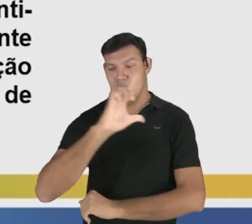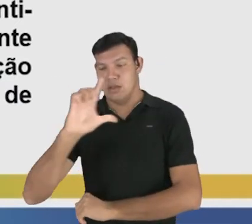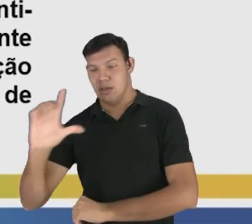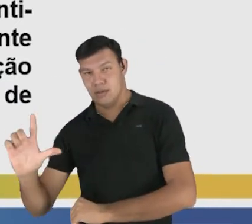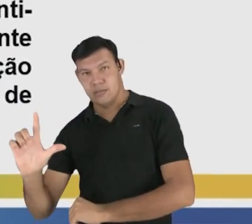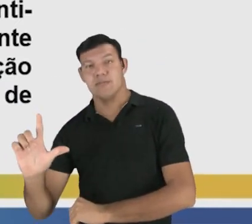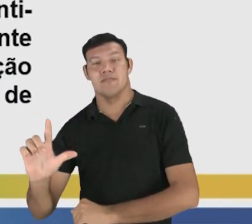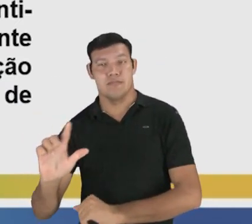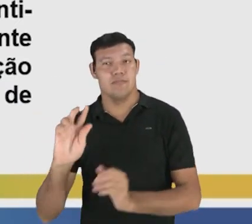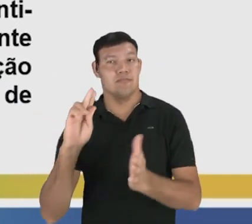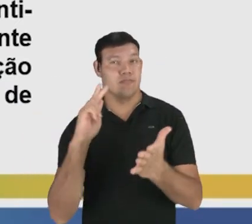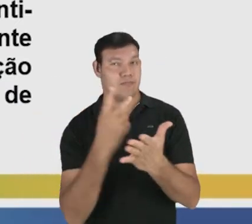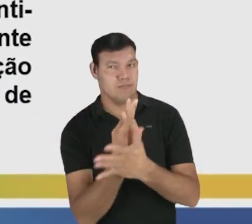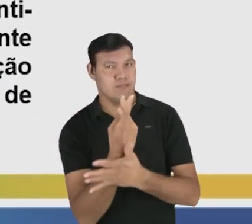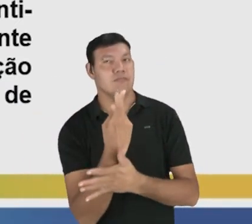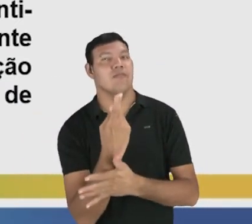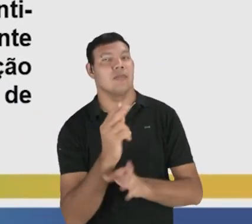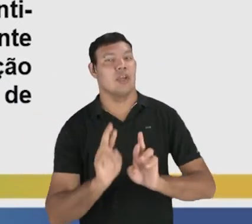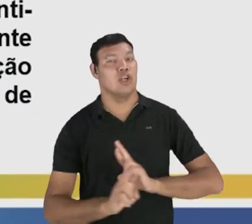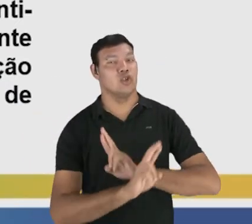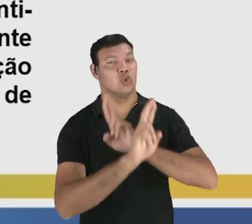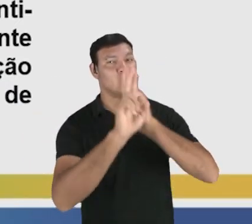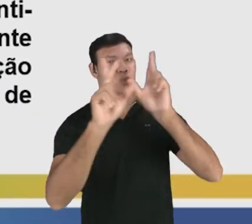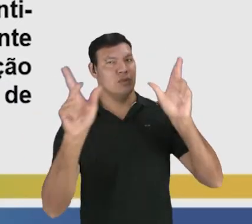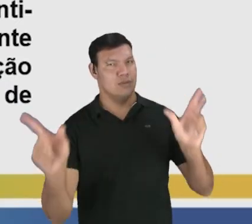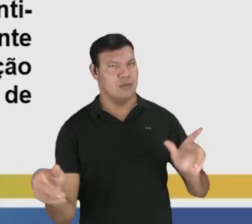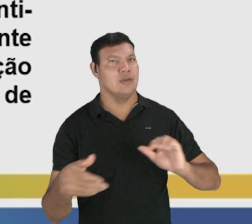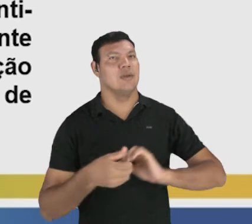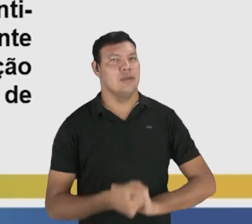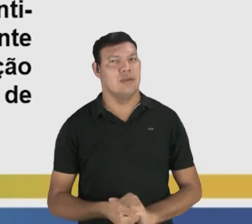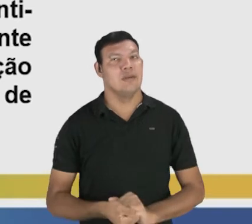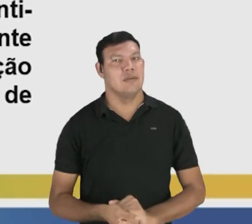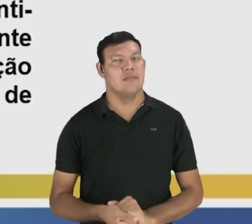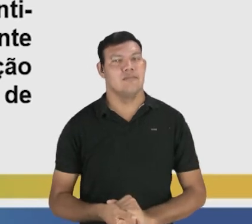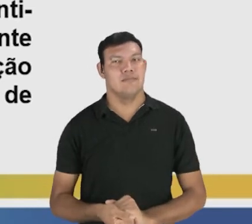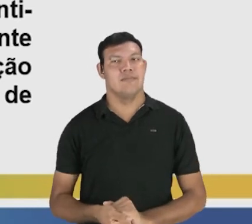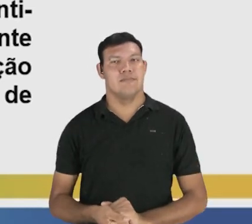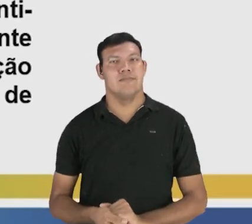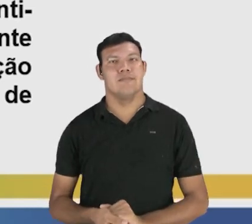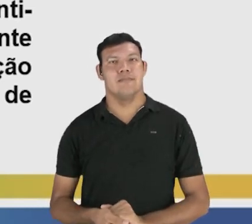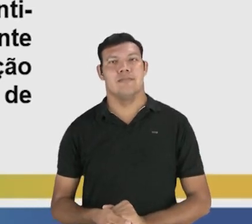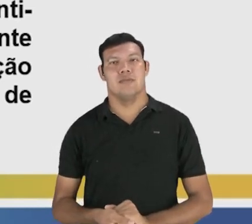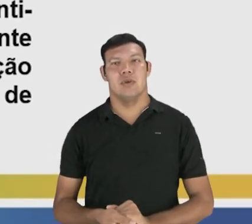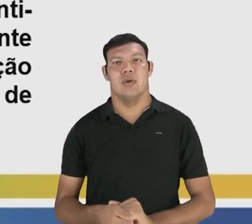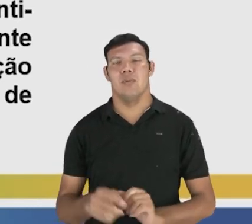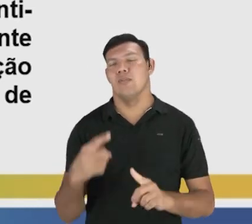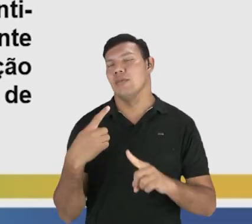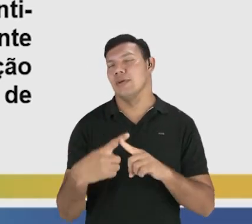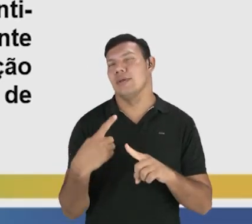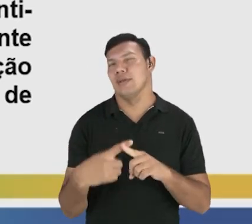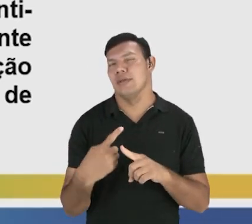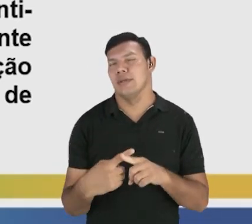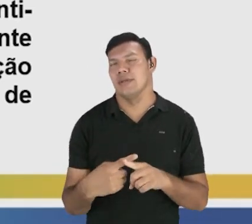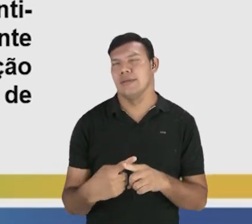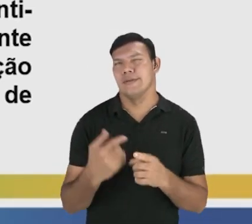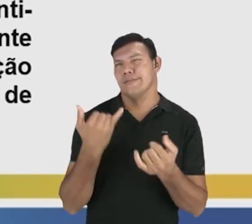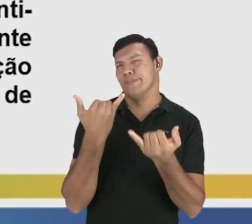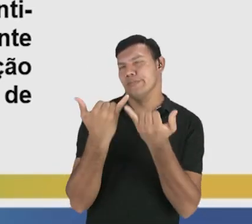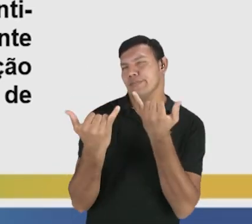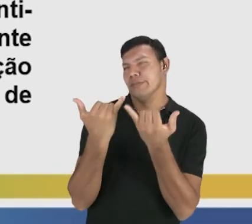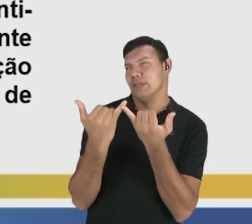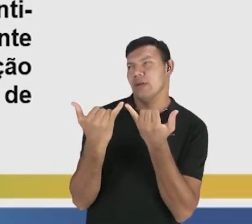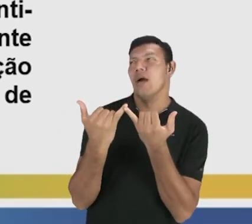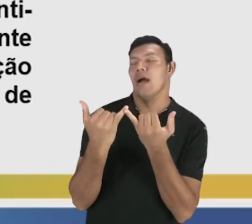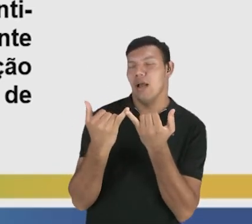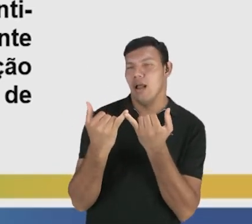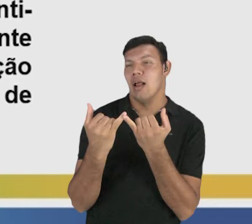esse fenômeno ele vai ser diferente do que a gente chama aí do movimento aparente do Sol, que é quando a gente tem a impressão que o Sol